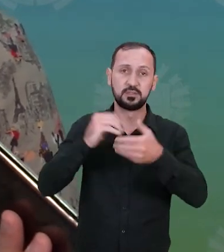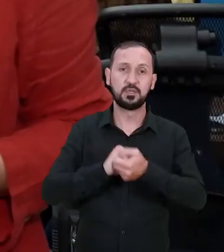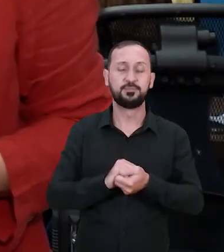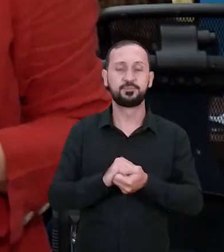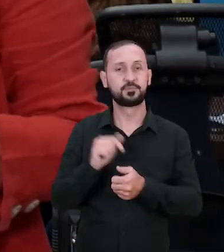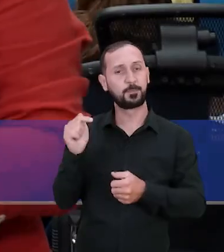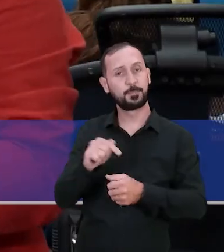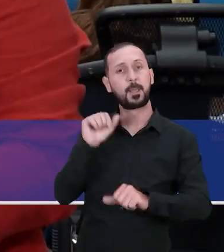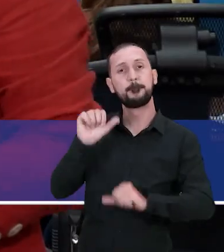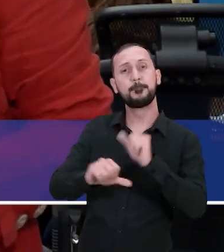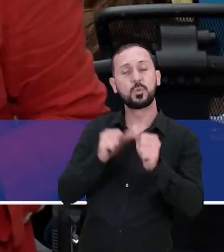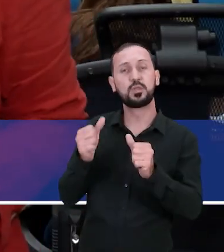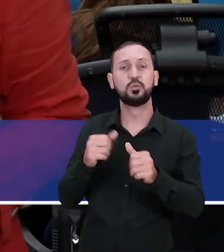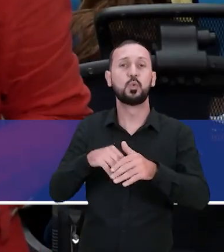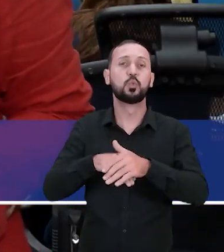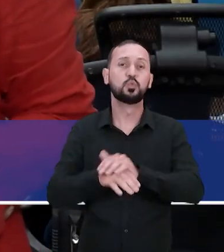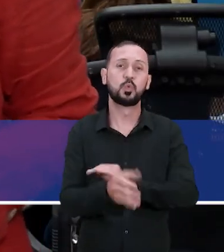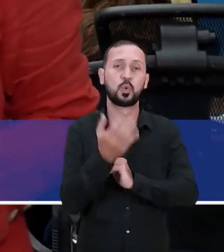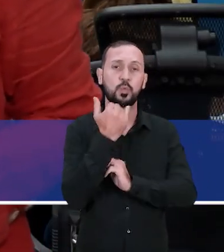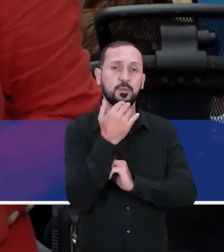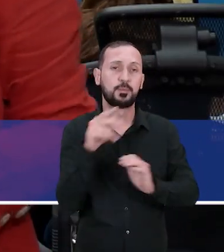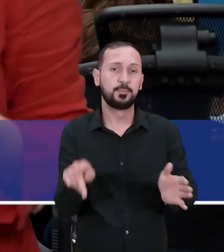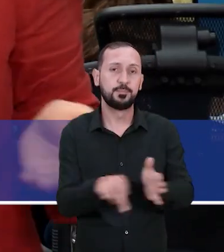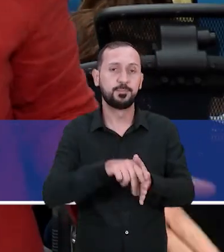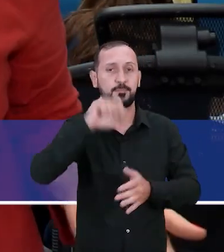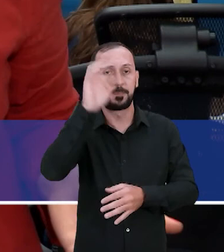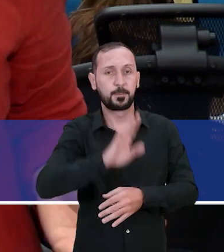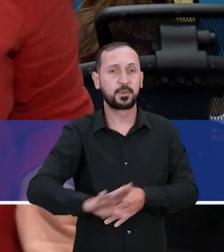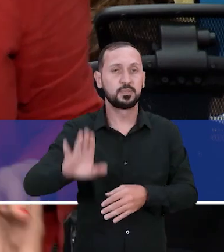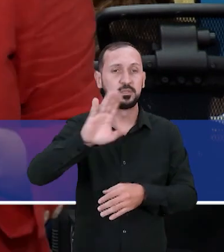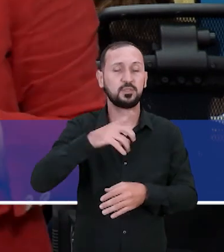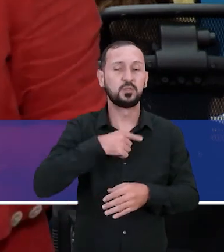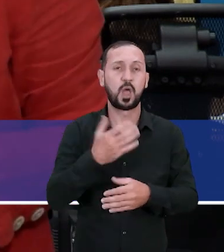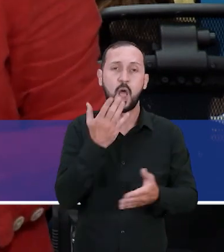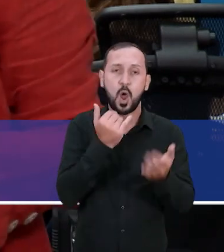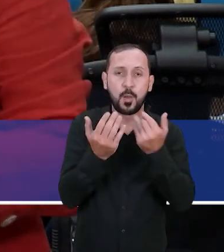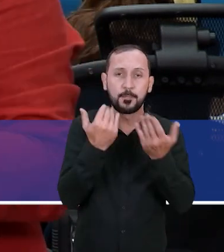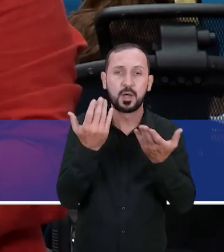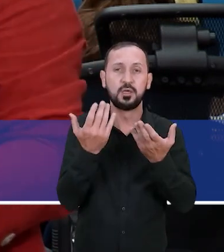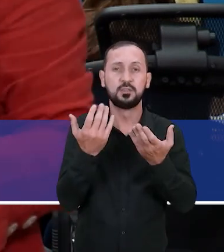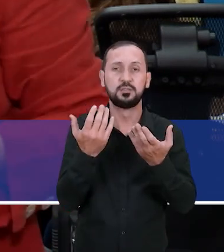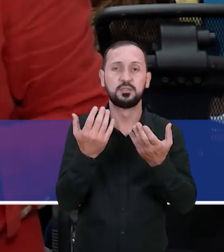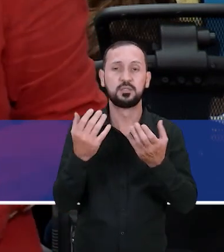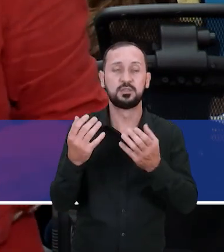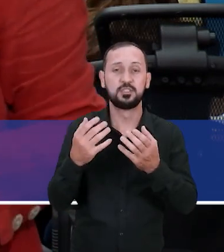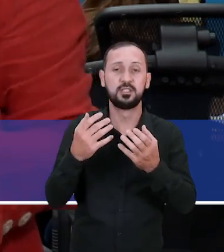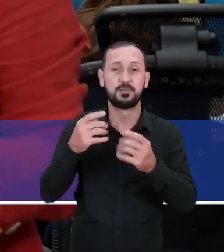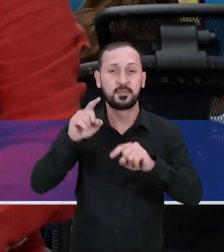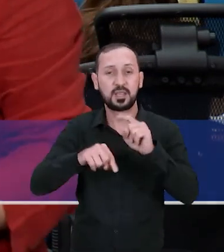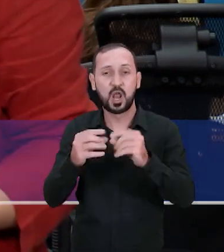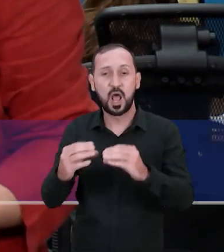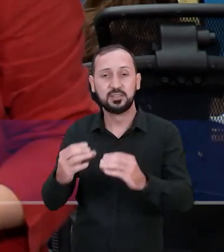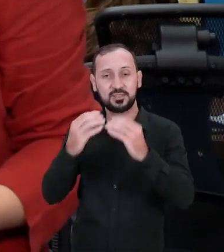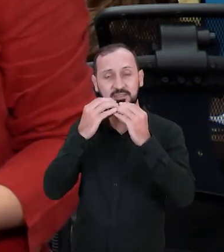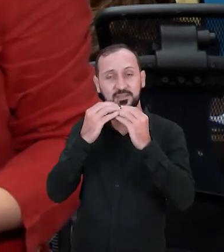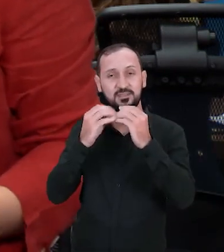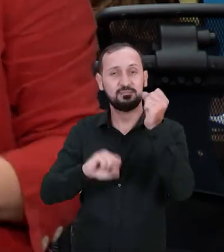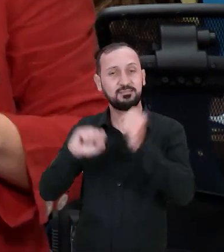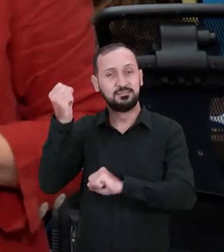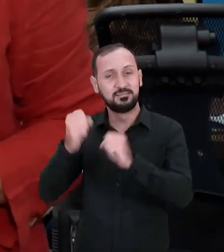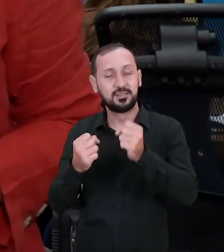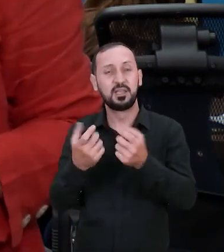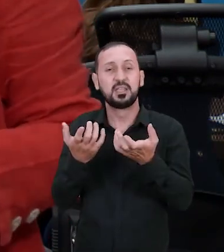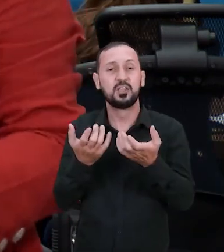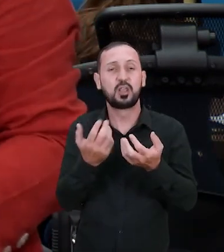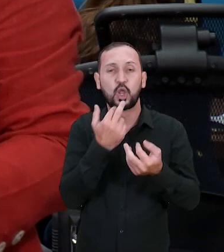avançar. A mudança de hábitos alimentares dos brasileiros, com o consumo exagerado de produtos industrializados e